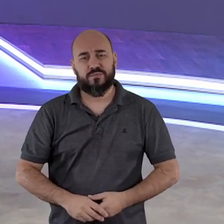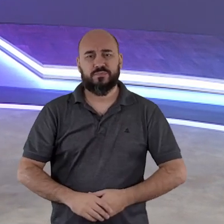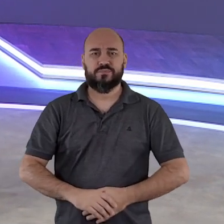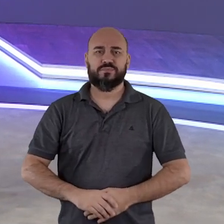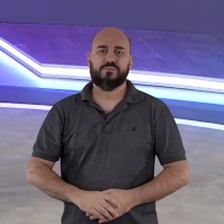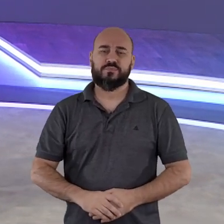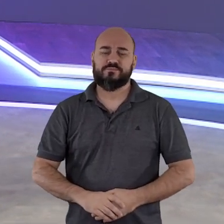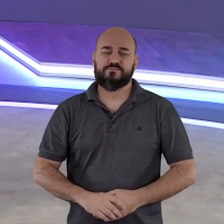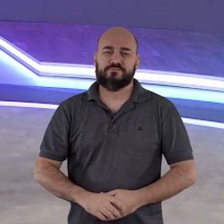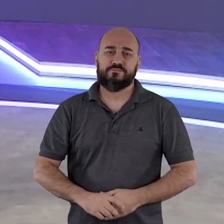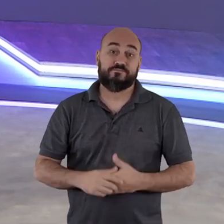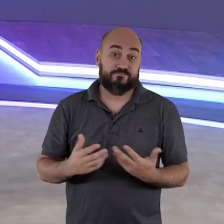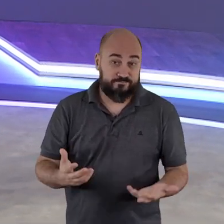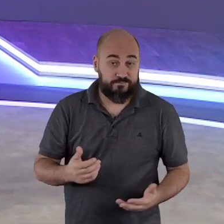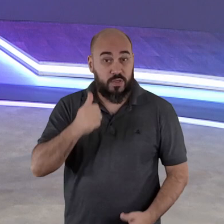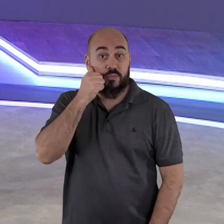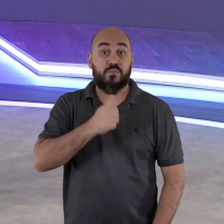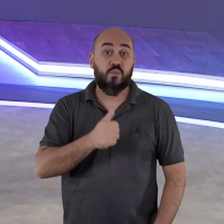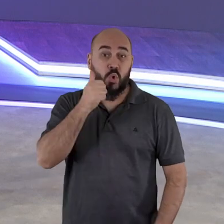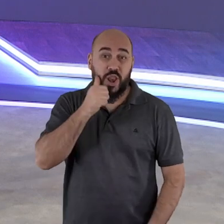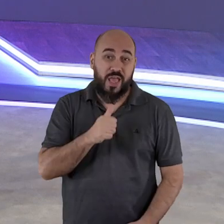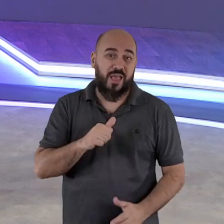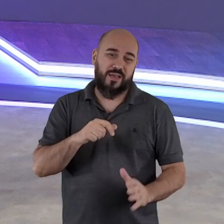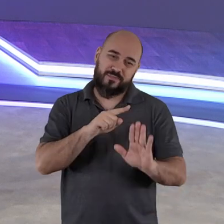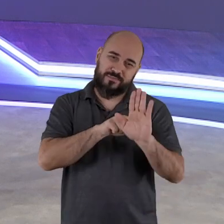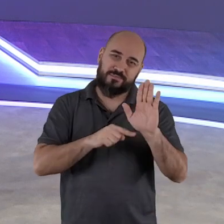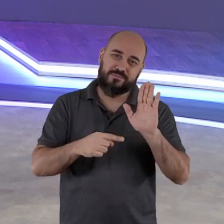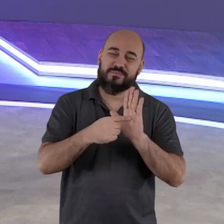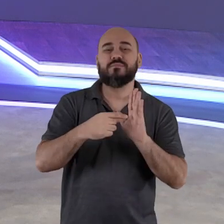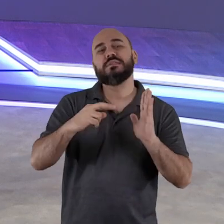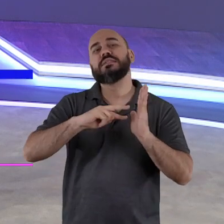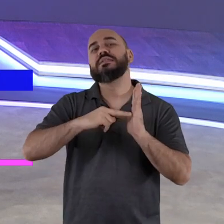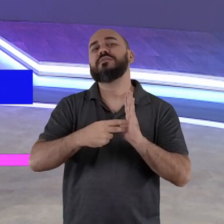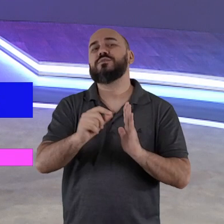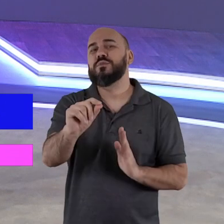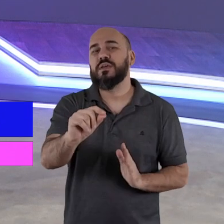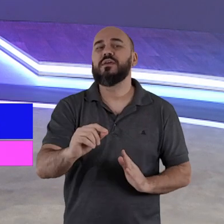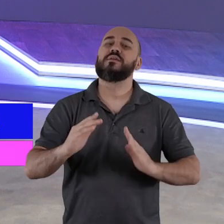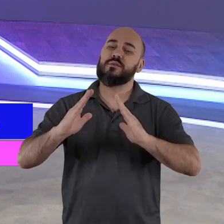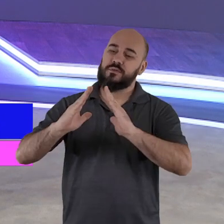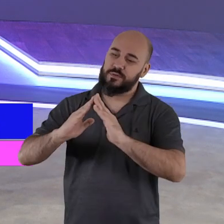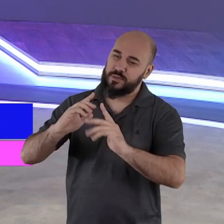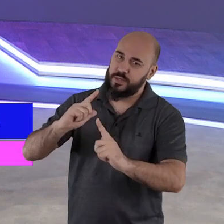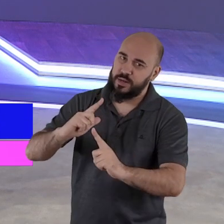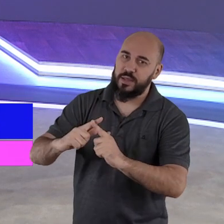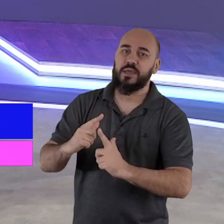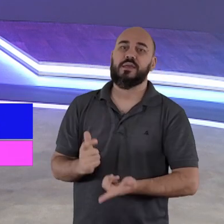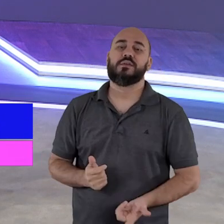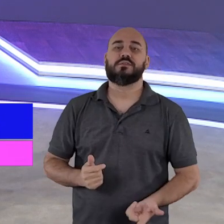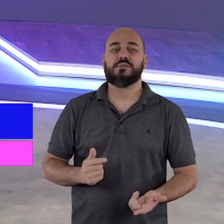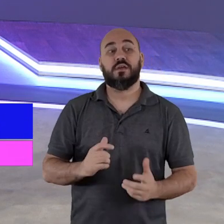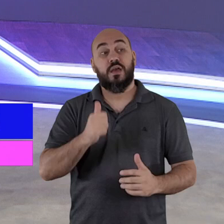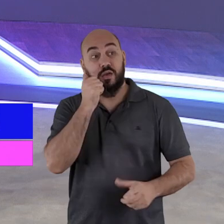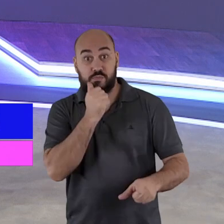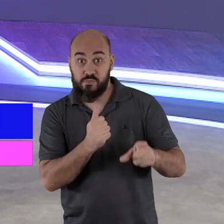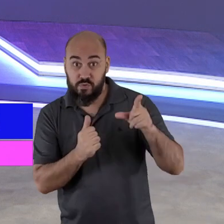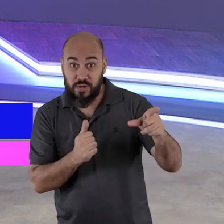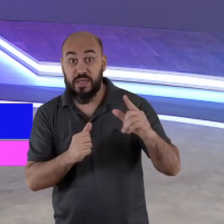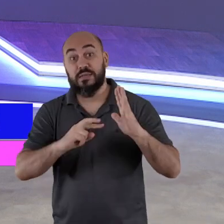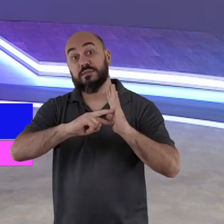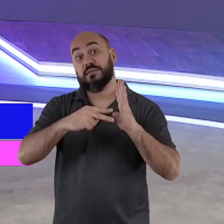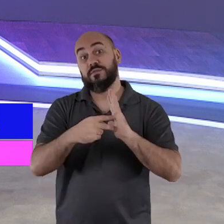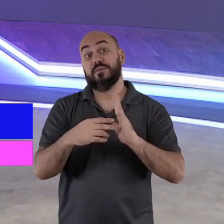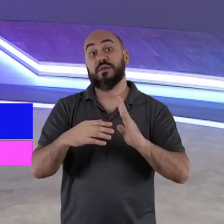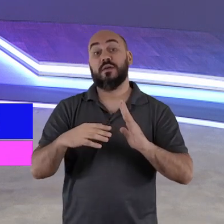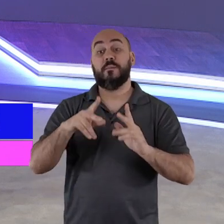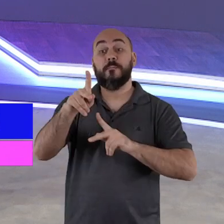em profecia significa igreja. A mulher representa o povo de Deus. Aqui no capítulo 12, você